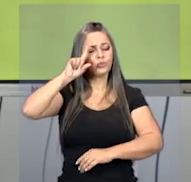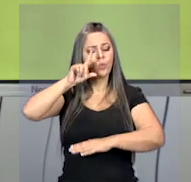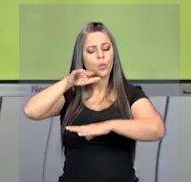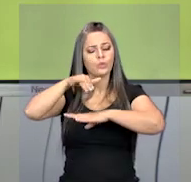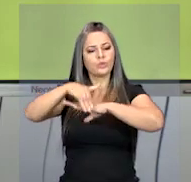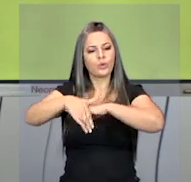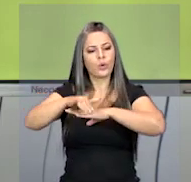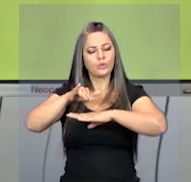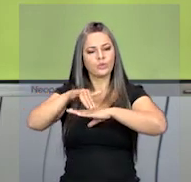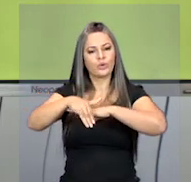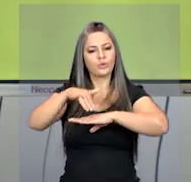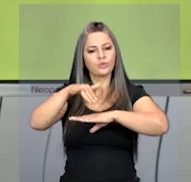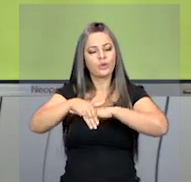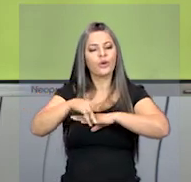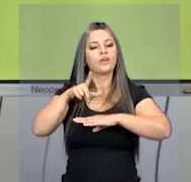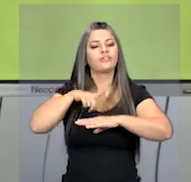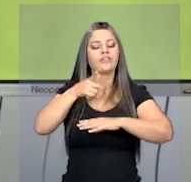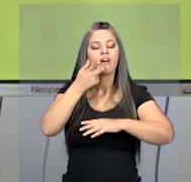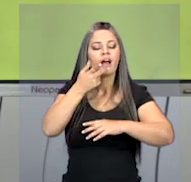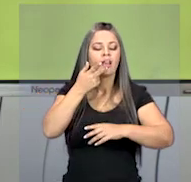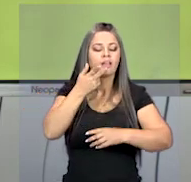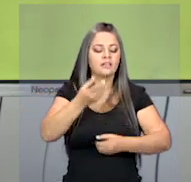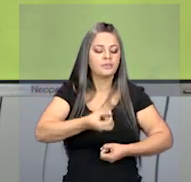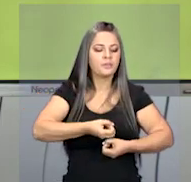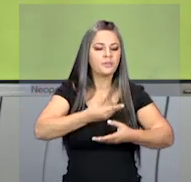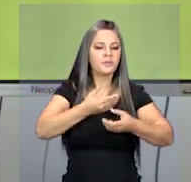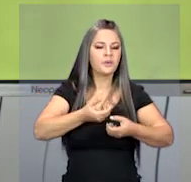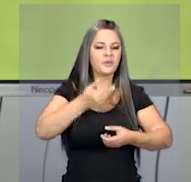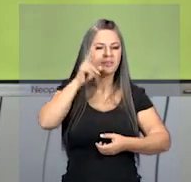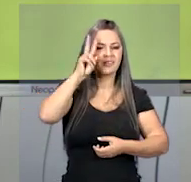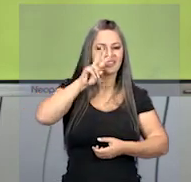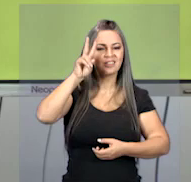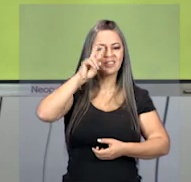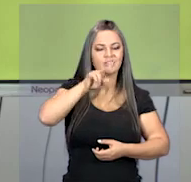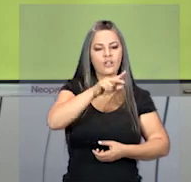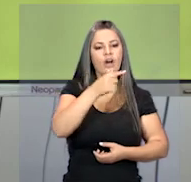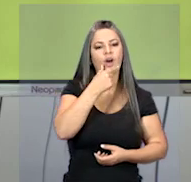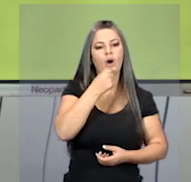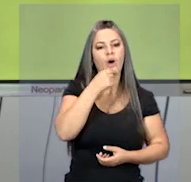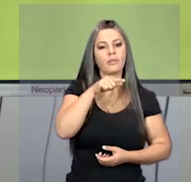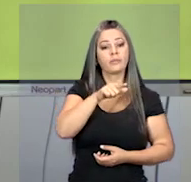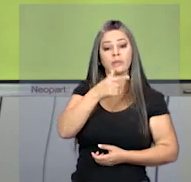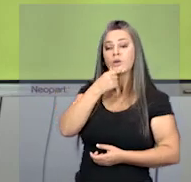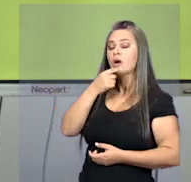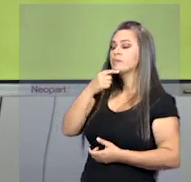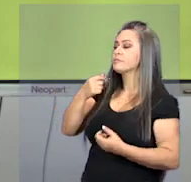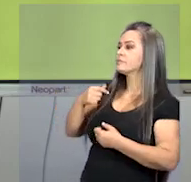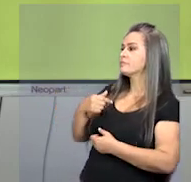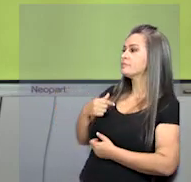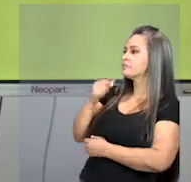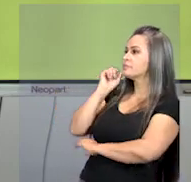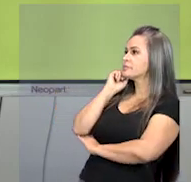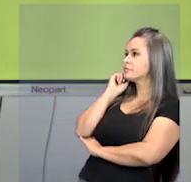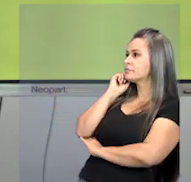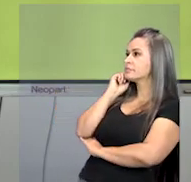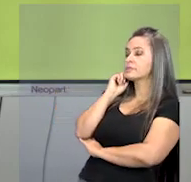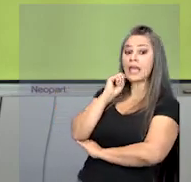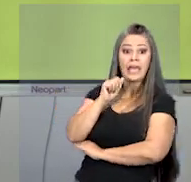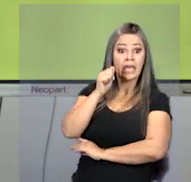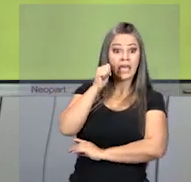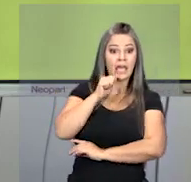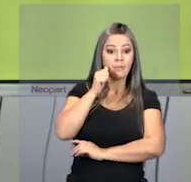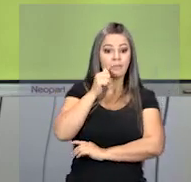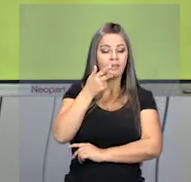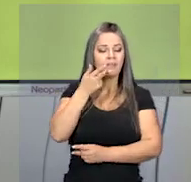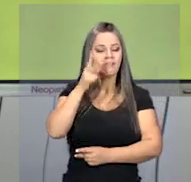sultão queria matar as mulheres do seu harém. Então ele faz isso, né? Ele ouve a história dela, que nunca termina, e ela